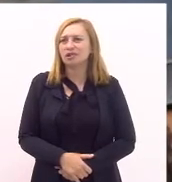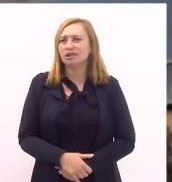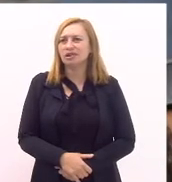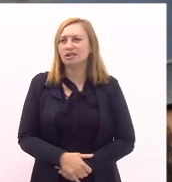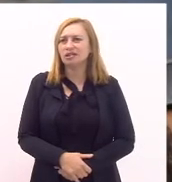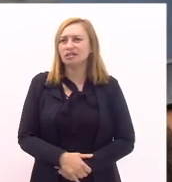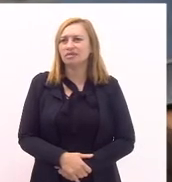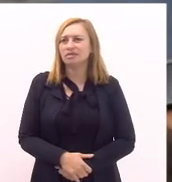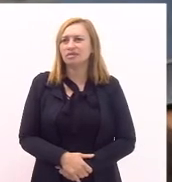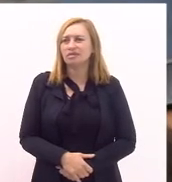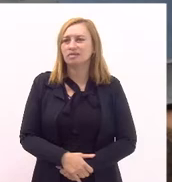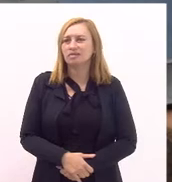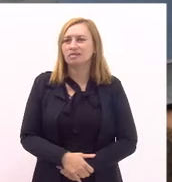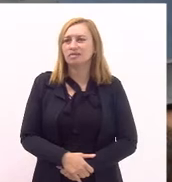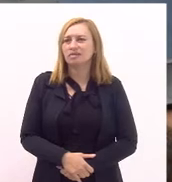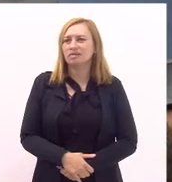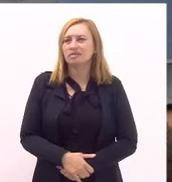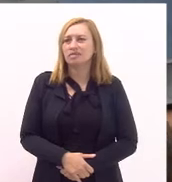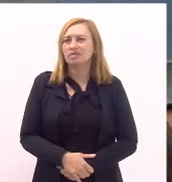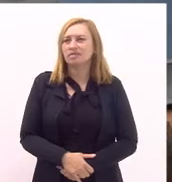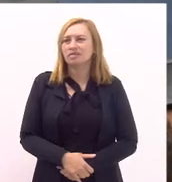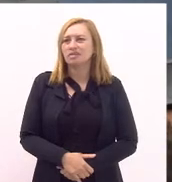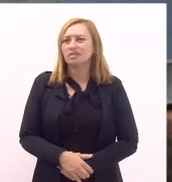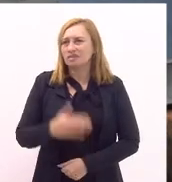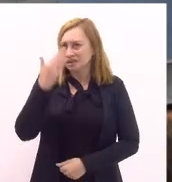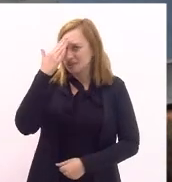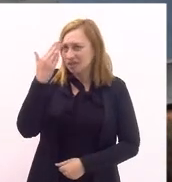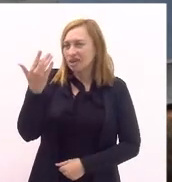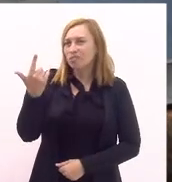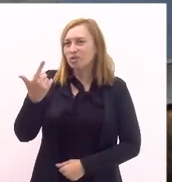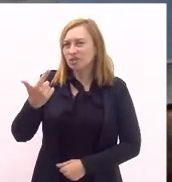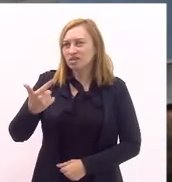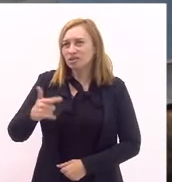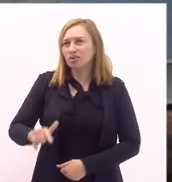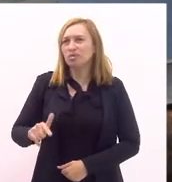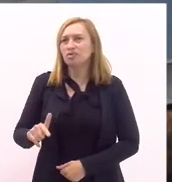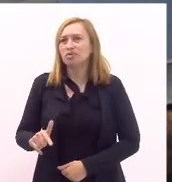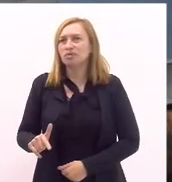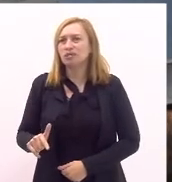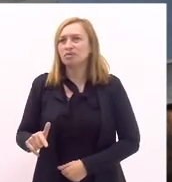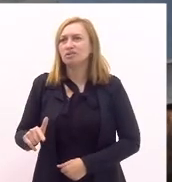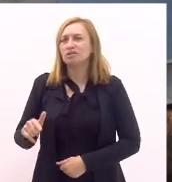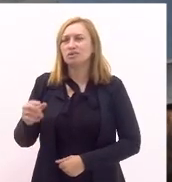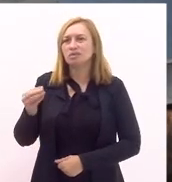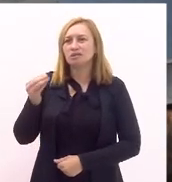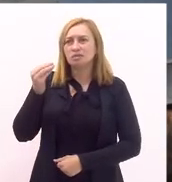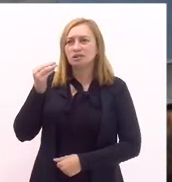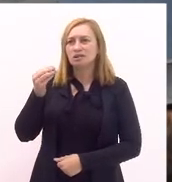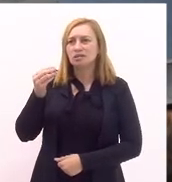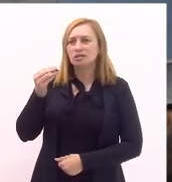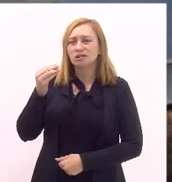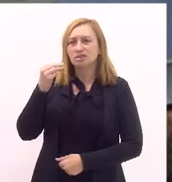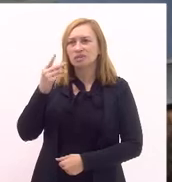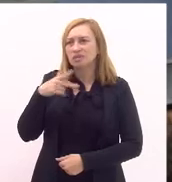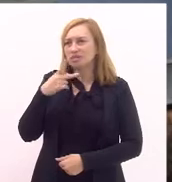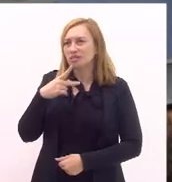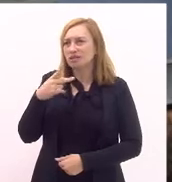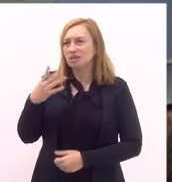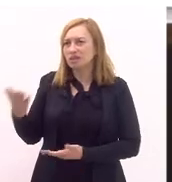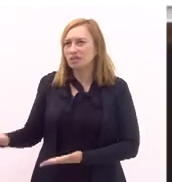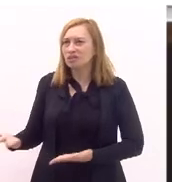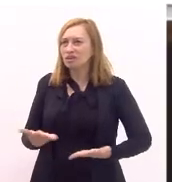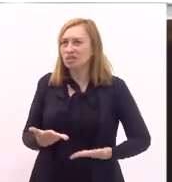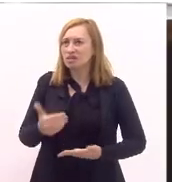é bom agradecer aqui é o presidente que me deu oportunidade de convidar para falar essa mulher